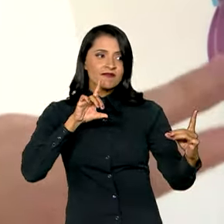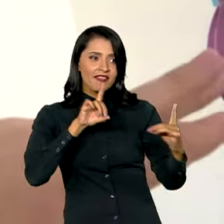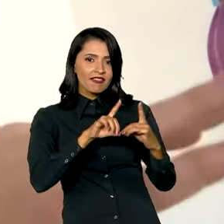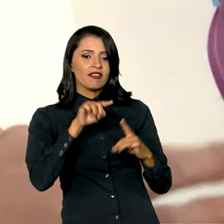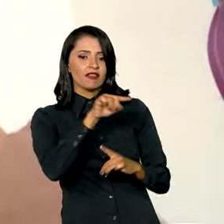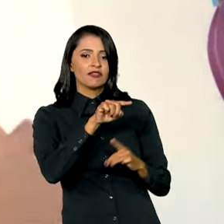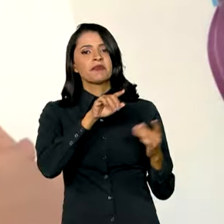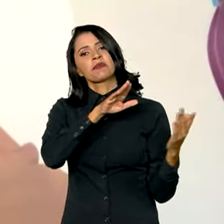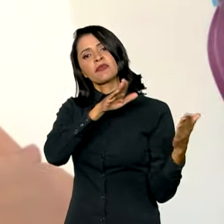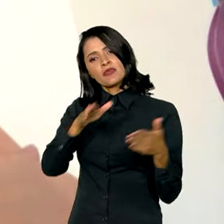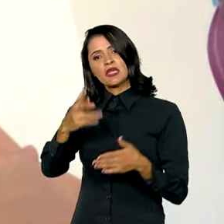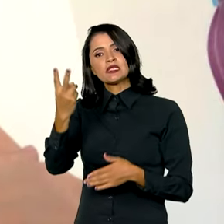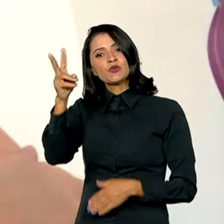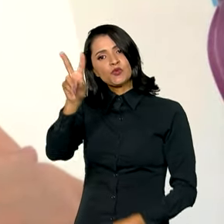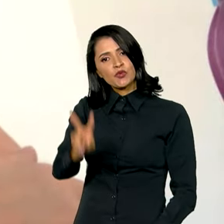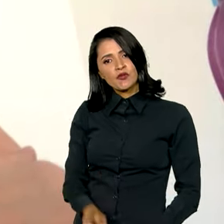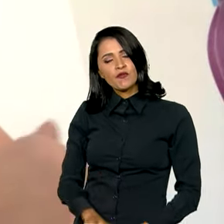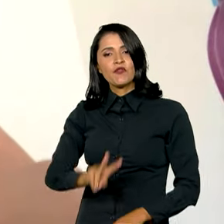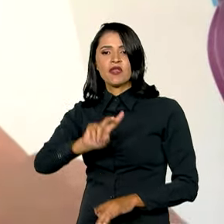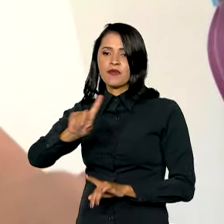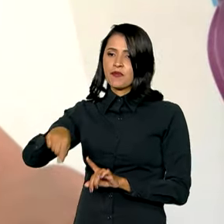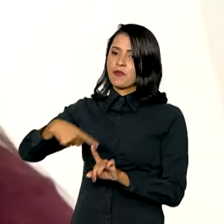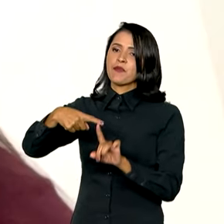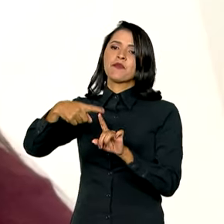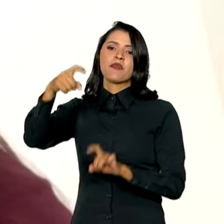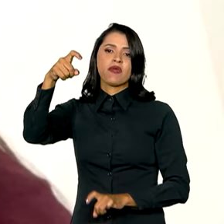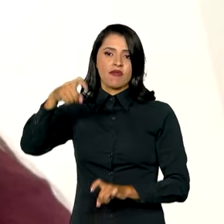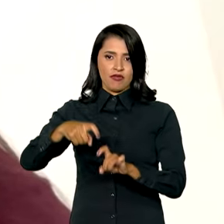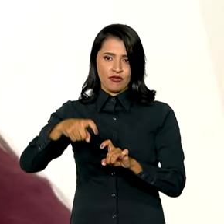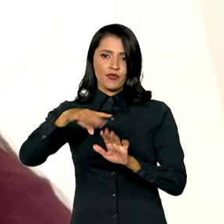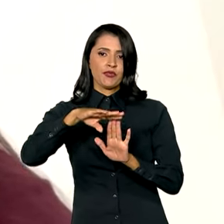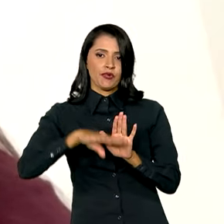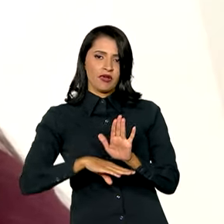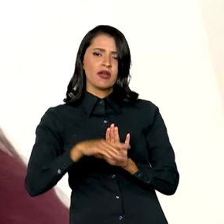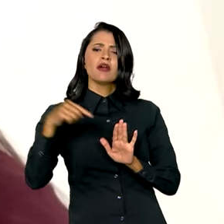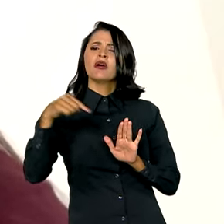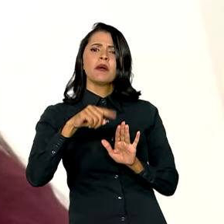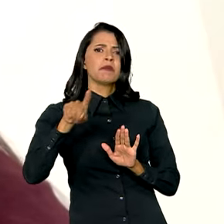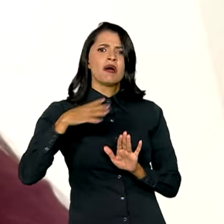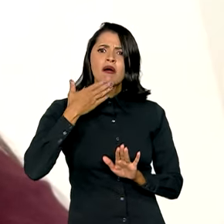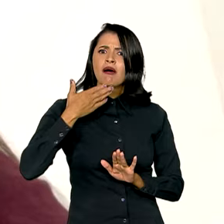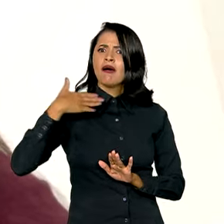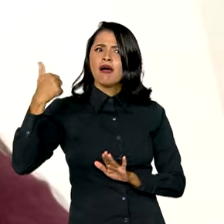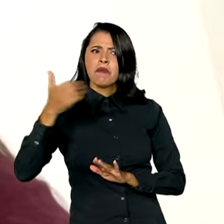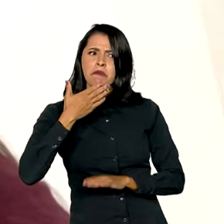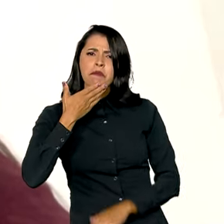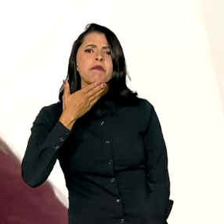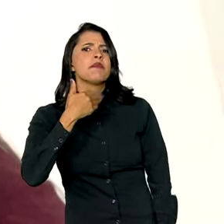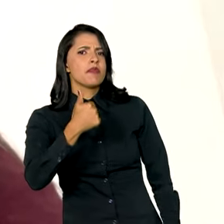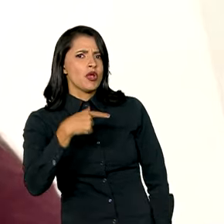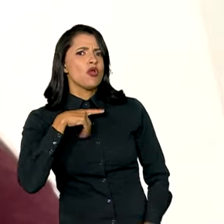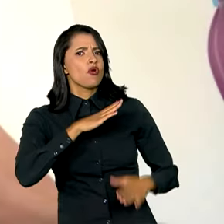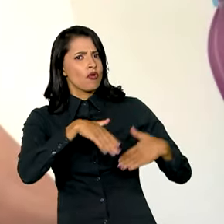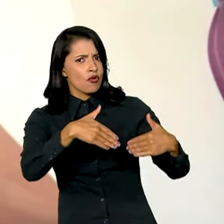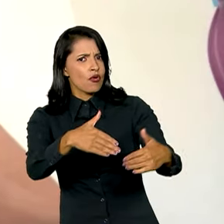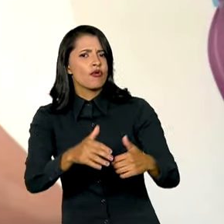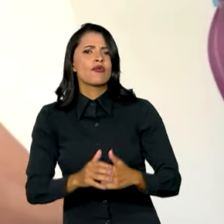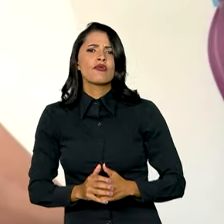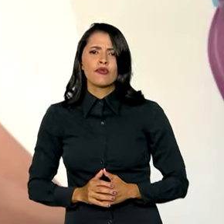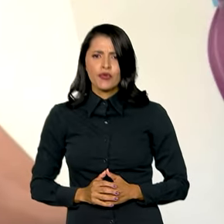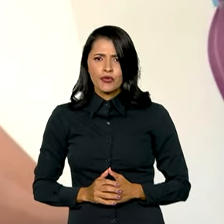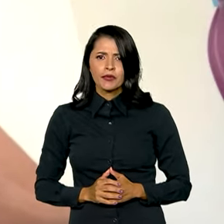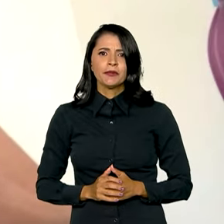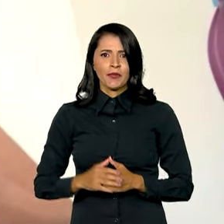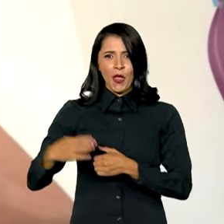Ela participa pela segunda vez do Mais Médicos e diz que o programa se tornou mais atrativo com o tempo. Os